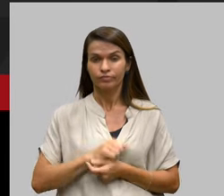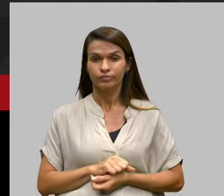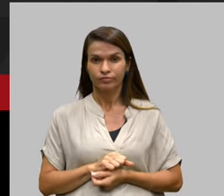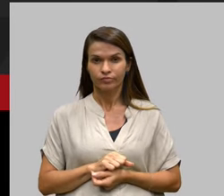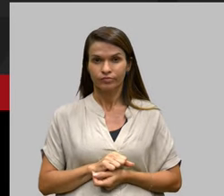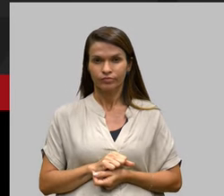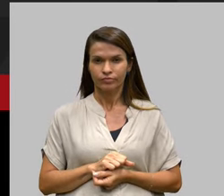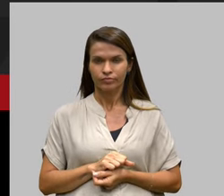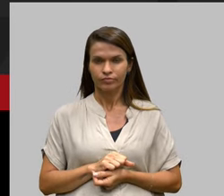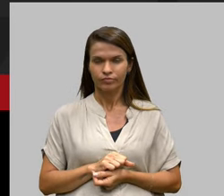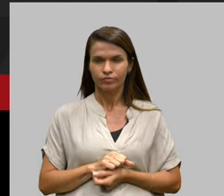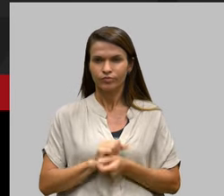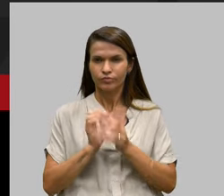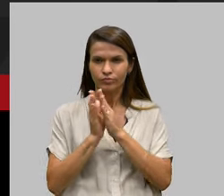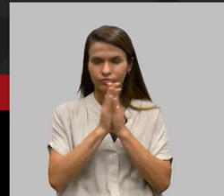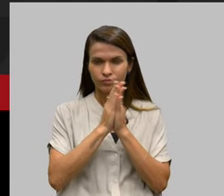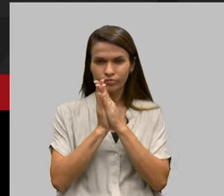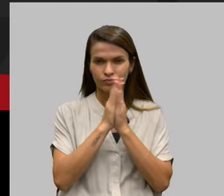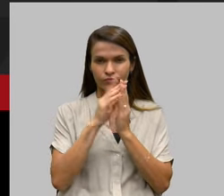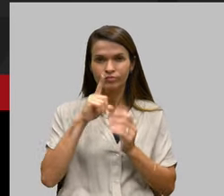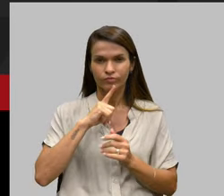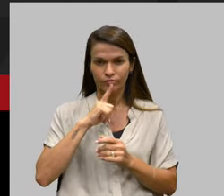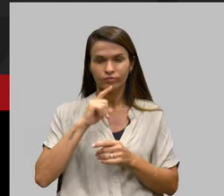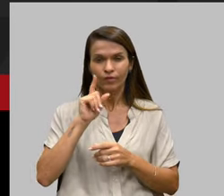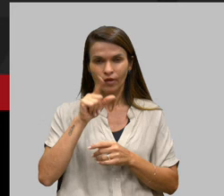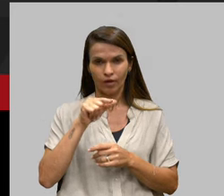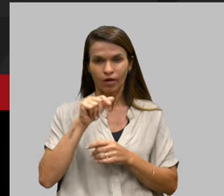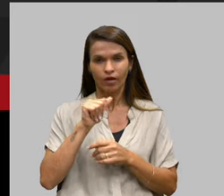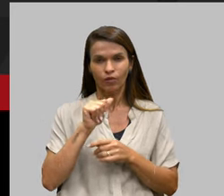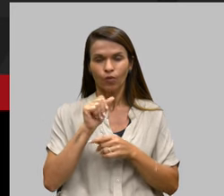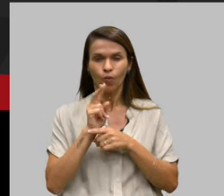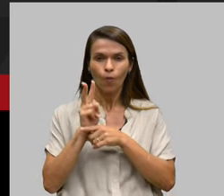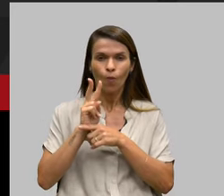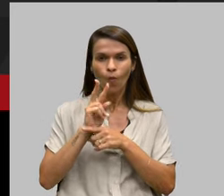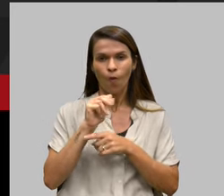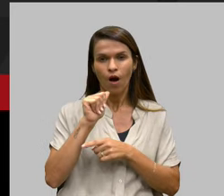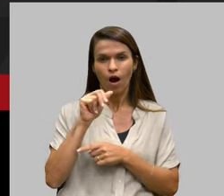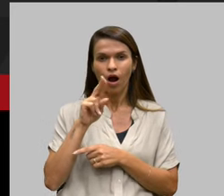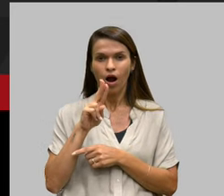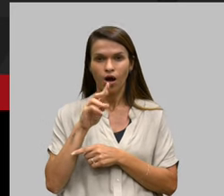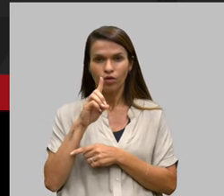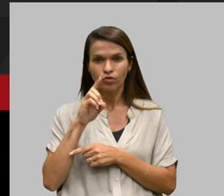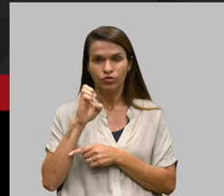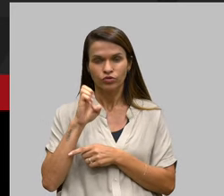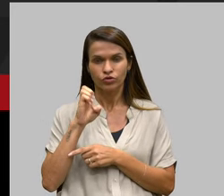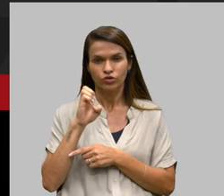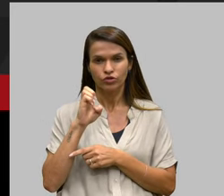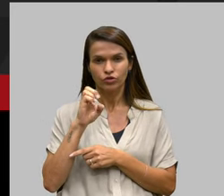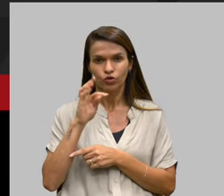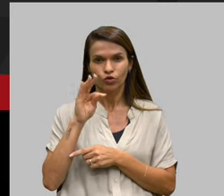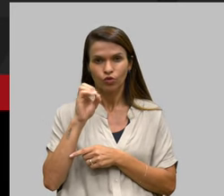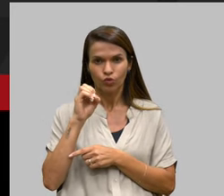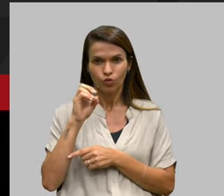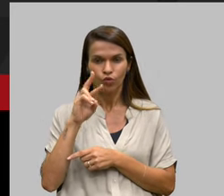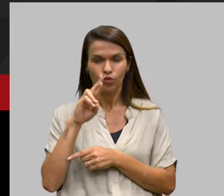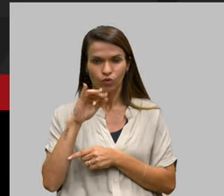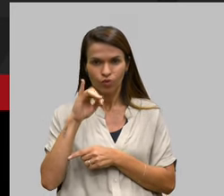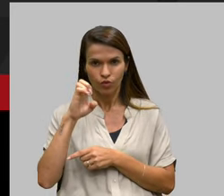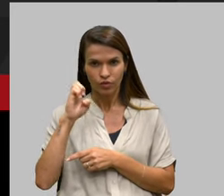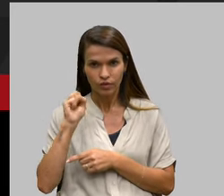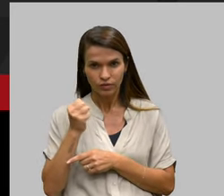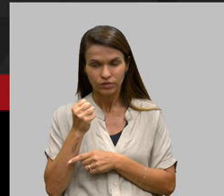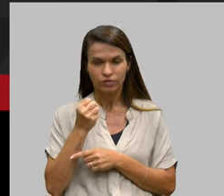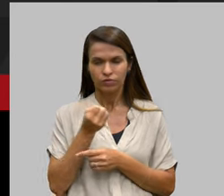bonequinhos que estão aí são os auditores que a gente tem lá na pasta que a gente chama assim nas auditorias diretas então vejam vocês que a